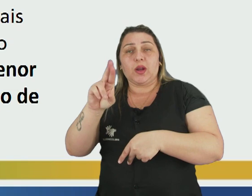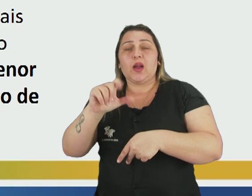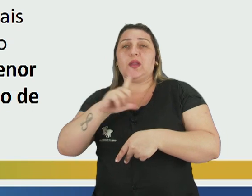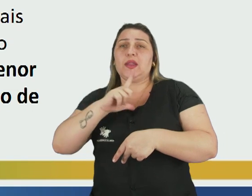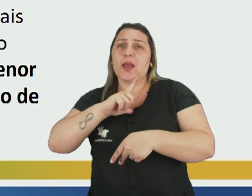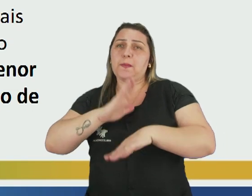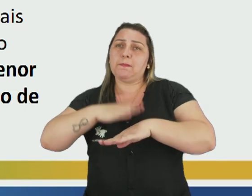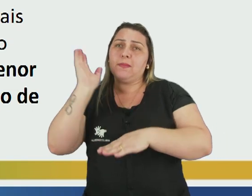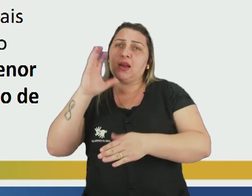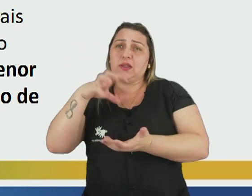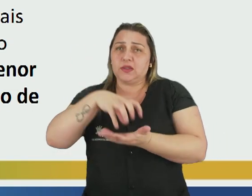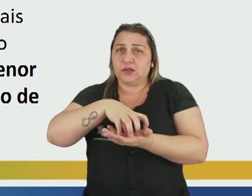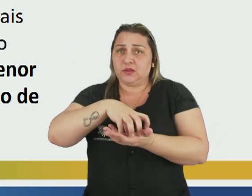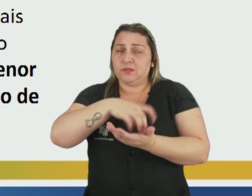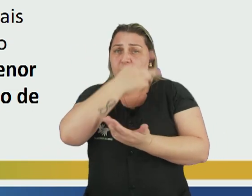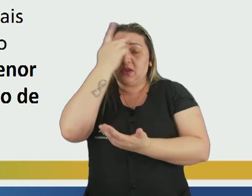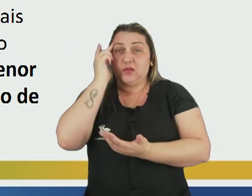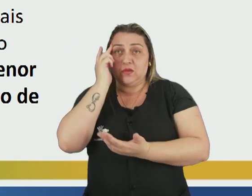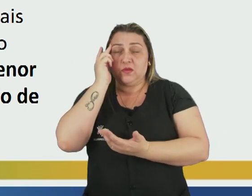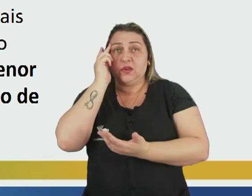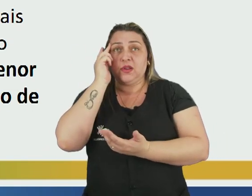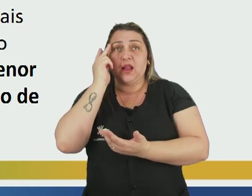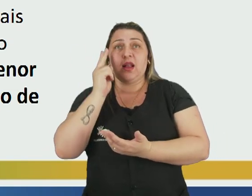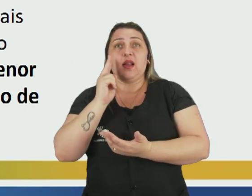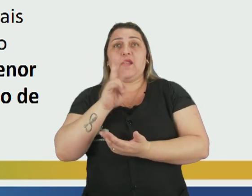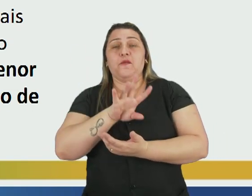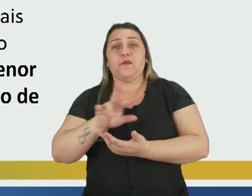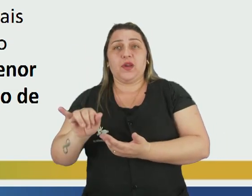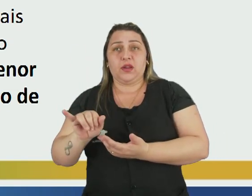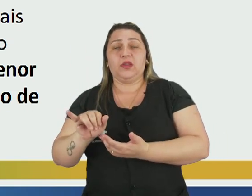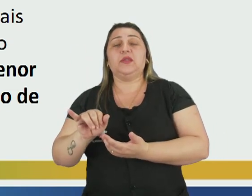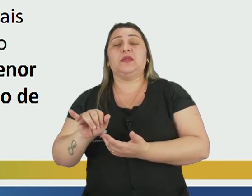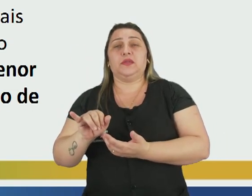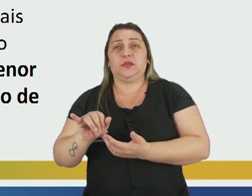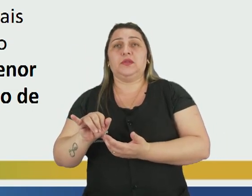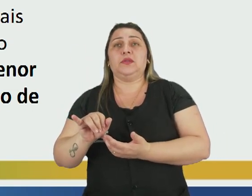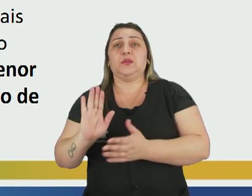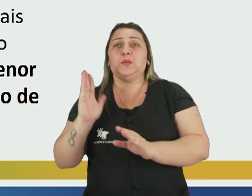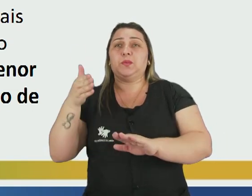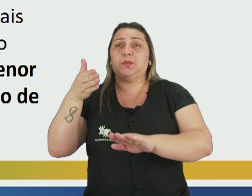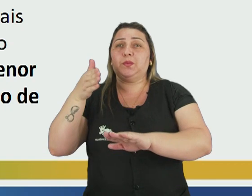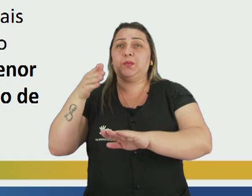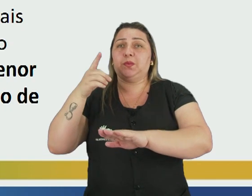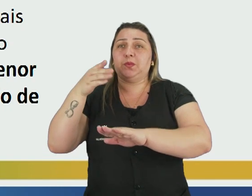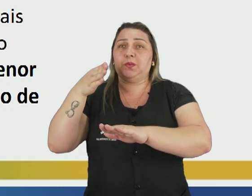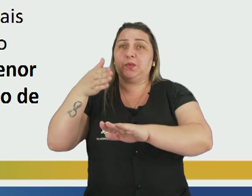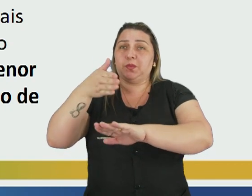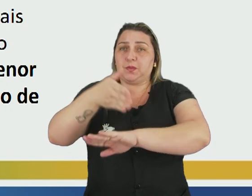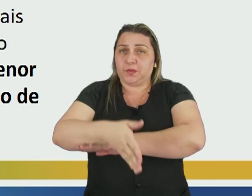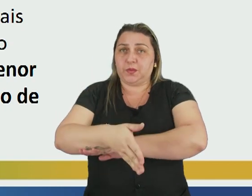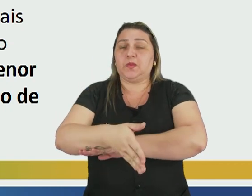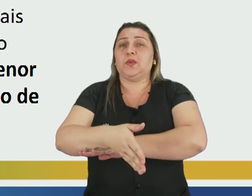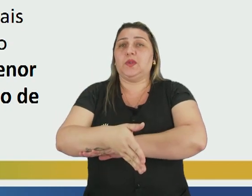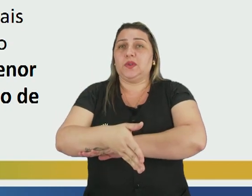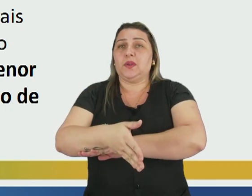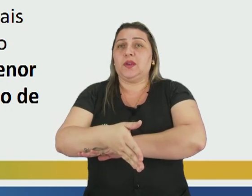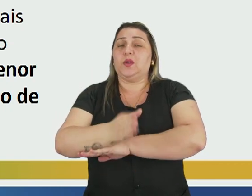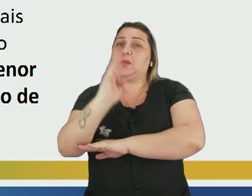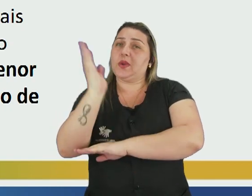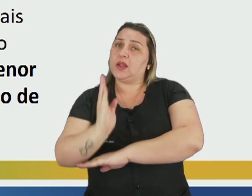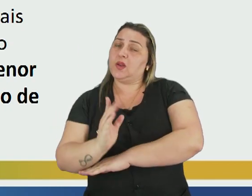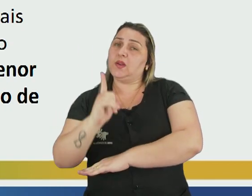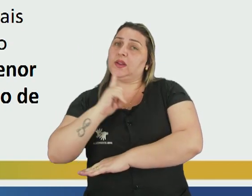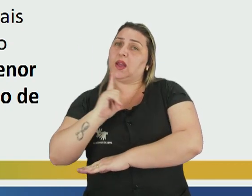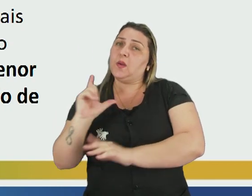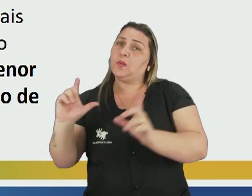concentração maior de população, enquanto que quanto mais a gente vai adentrando, vai entrando no interior do Brasil, a gente vai